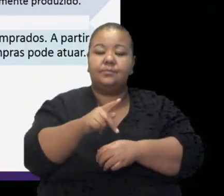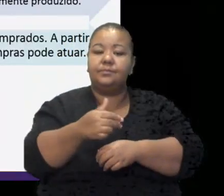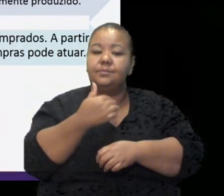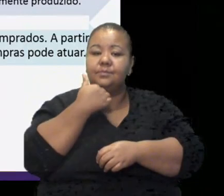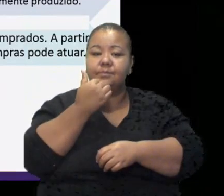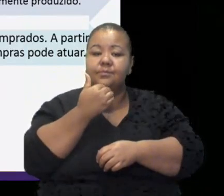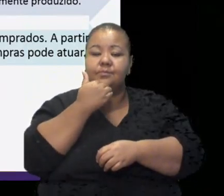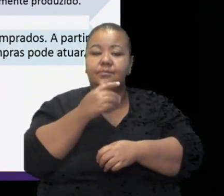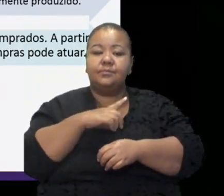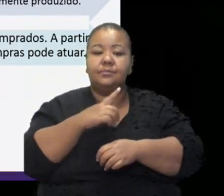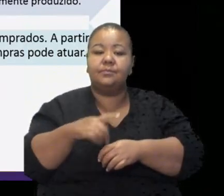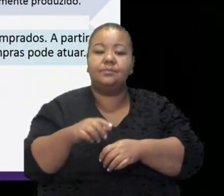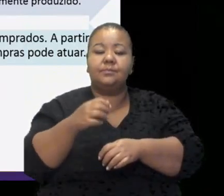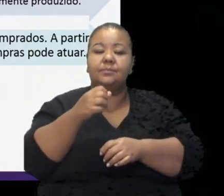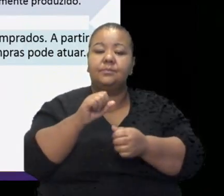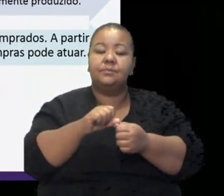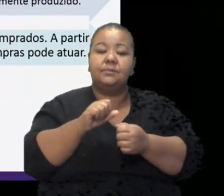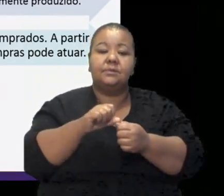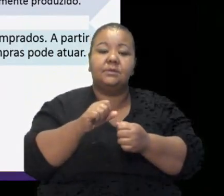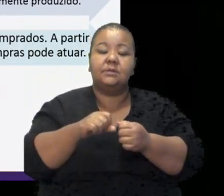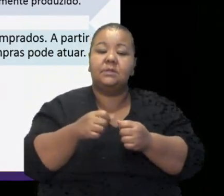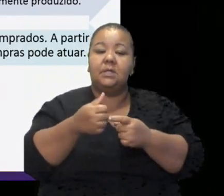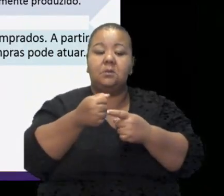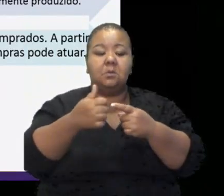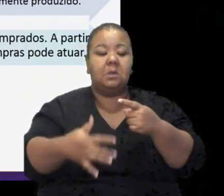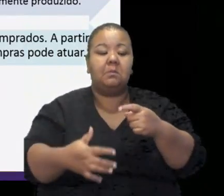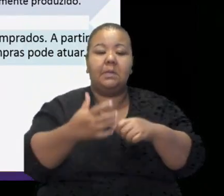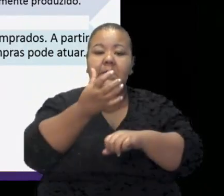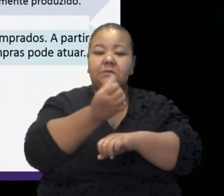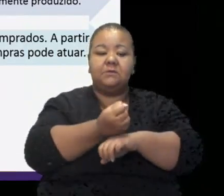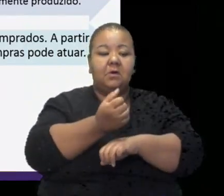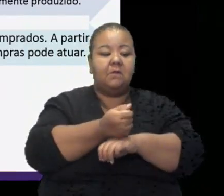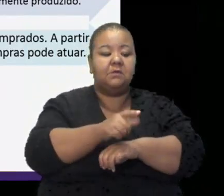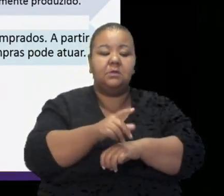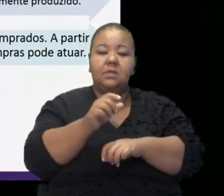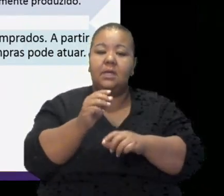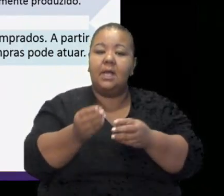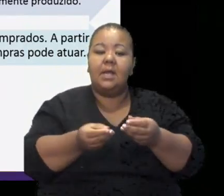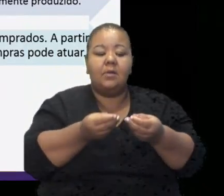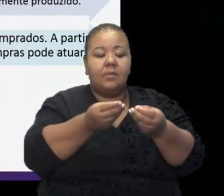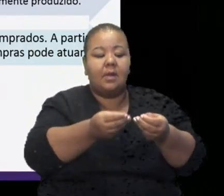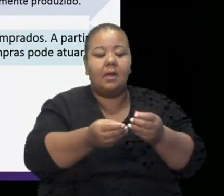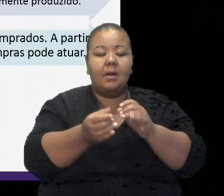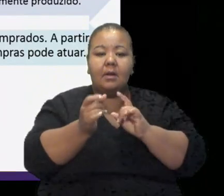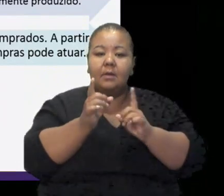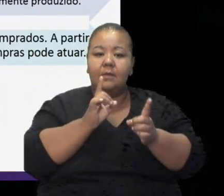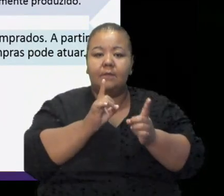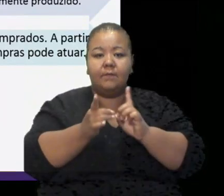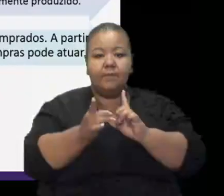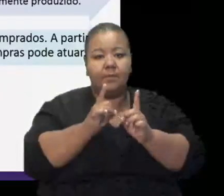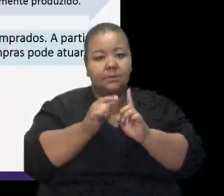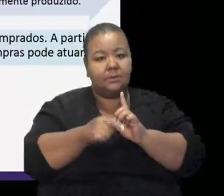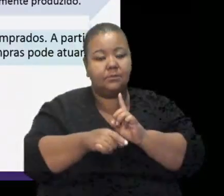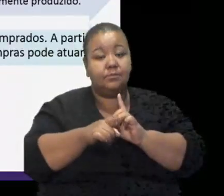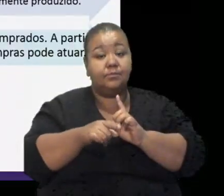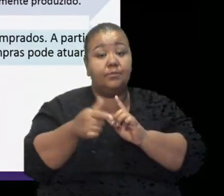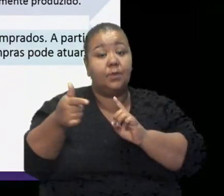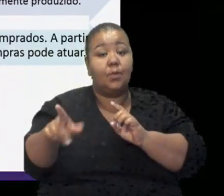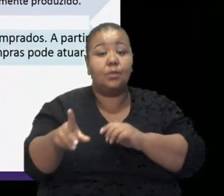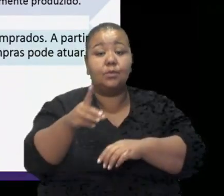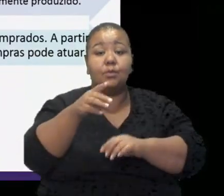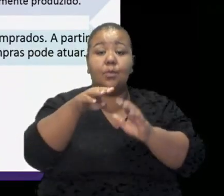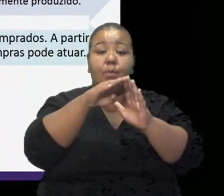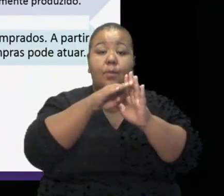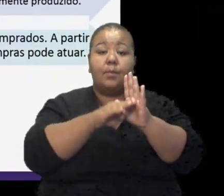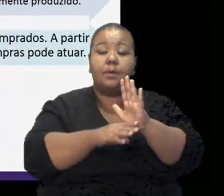ter um aplicativo ou software e não alimentar ele da maneira adequada, então é fundamental. O plano mestre de produção, que vai